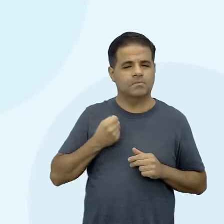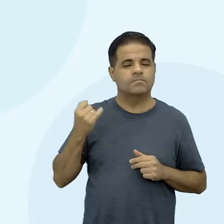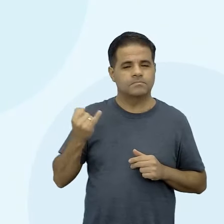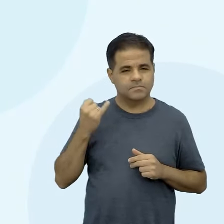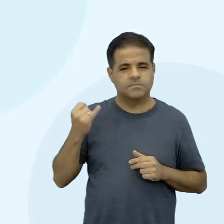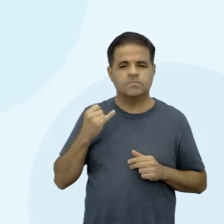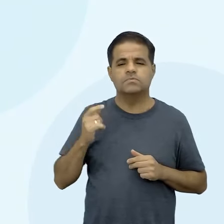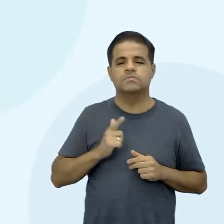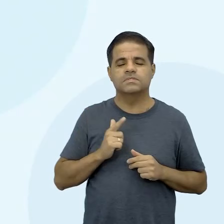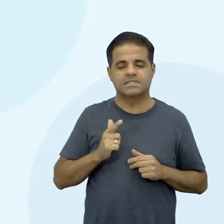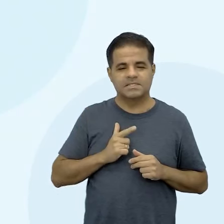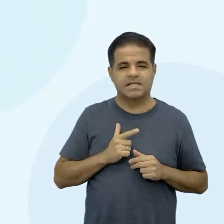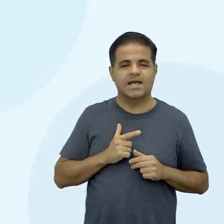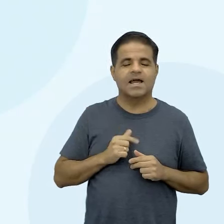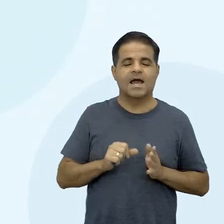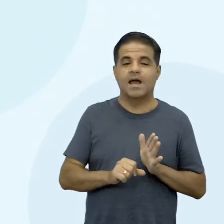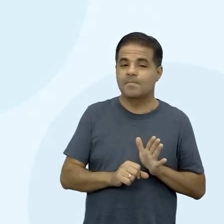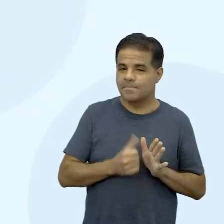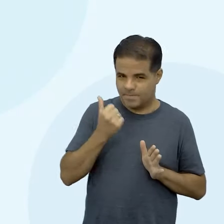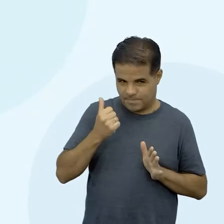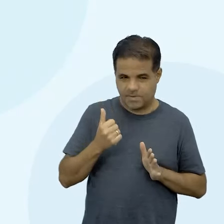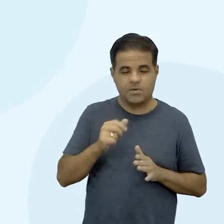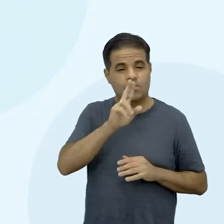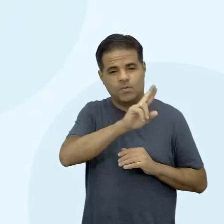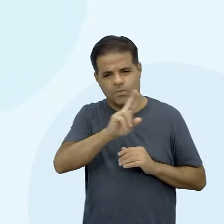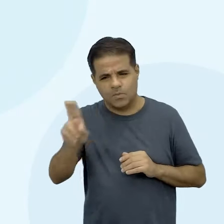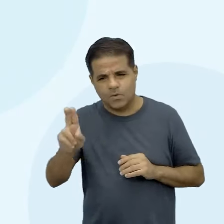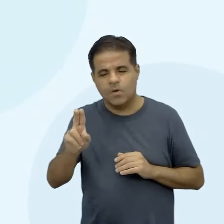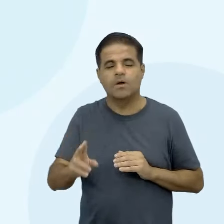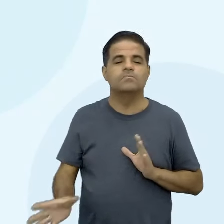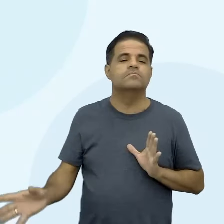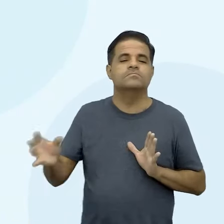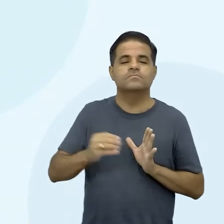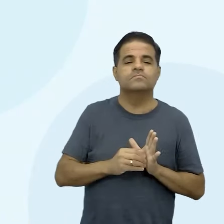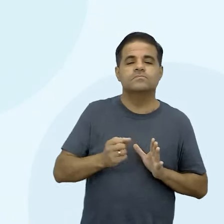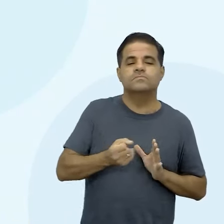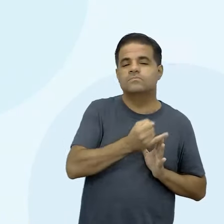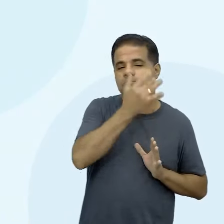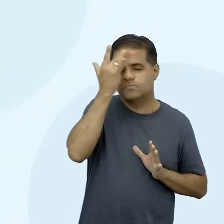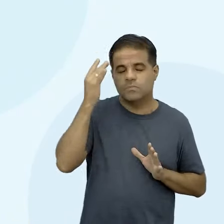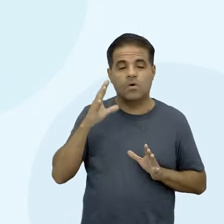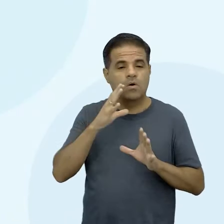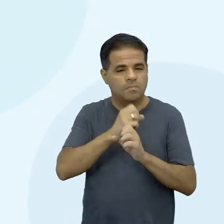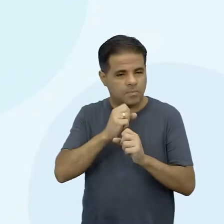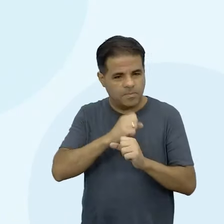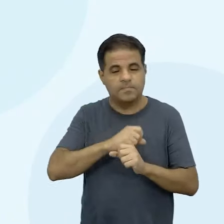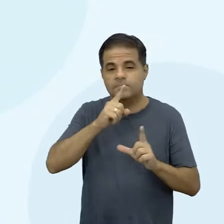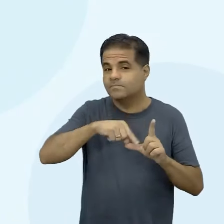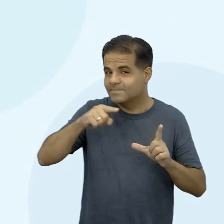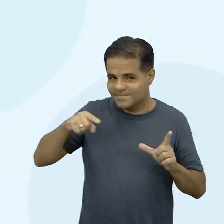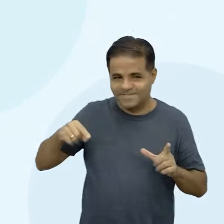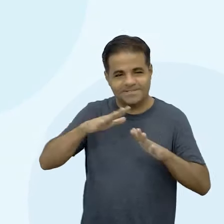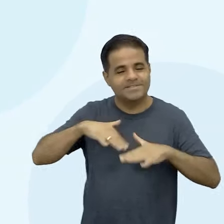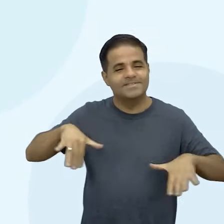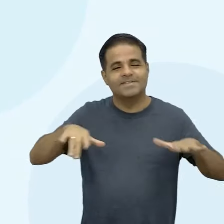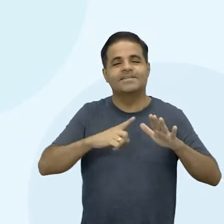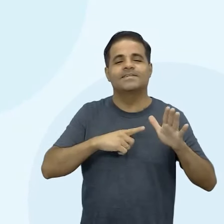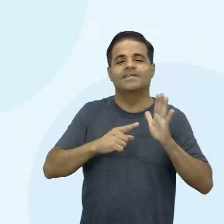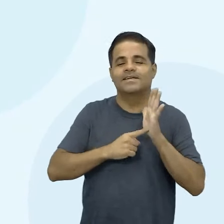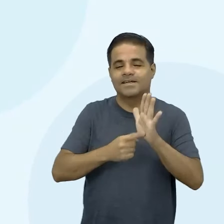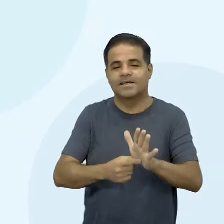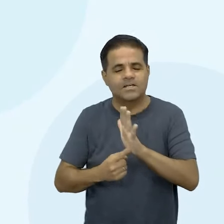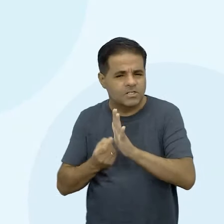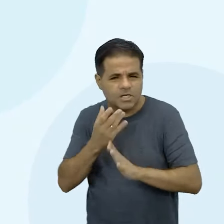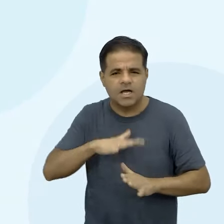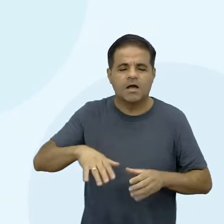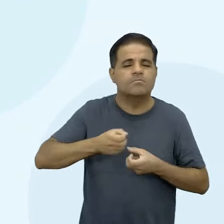a gente tem aí, na primeira página, né, o nome do componente, população e índices. Aí a gente tem uma informação ali